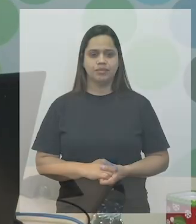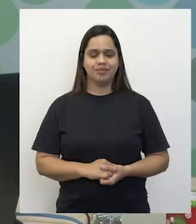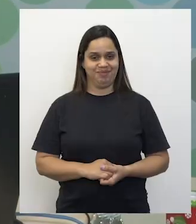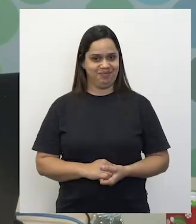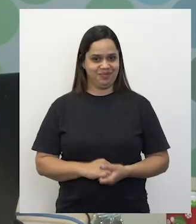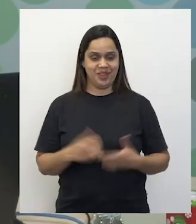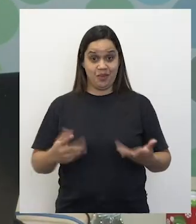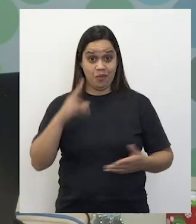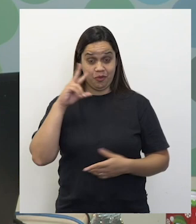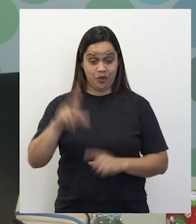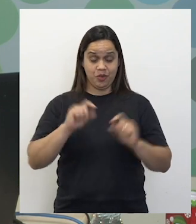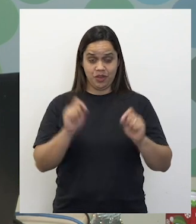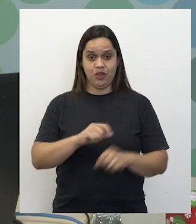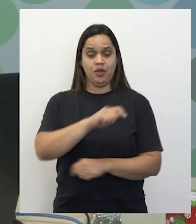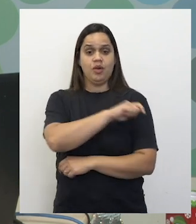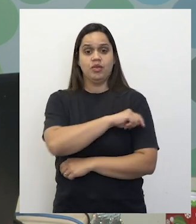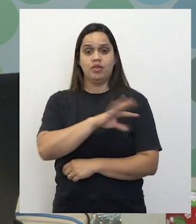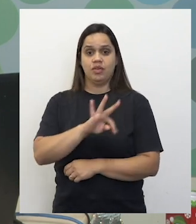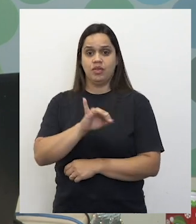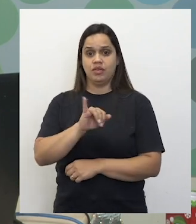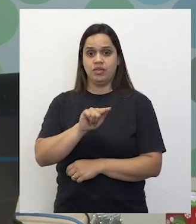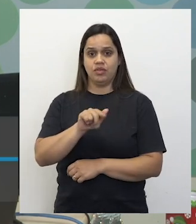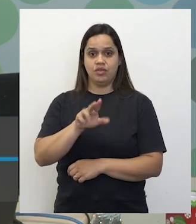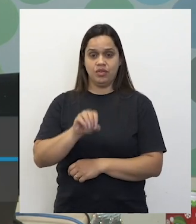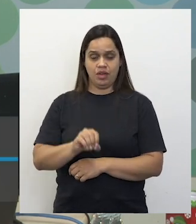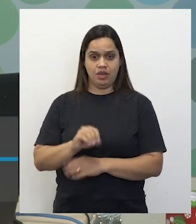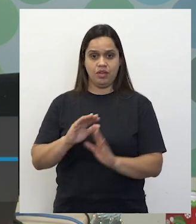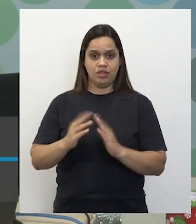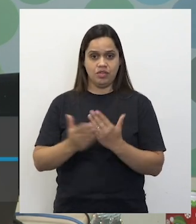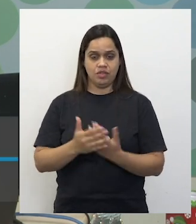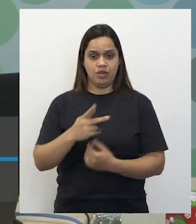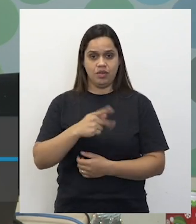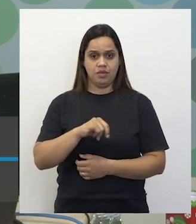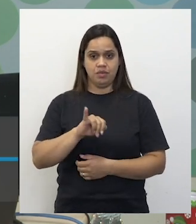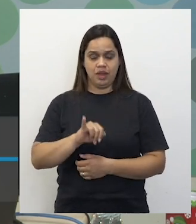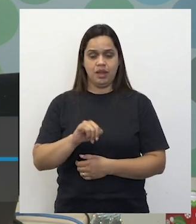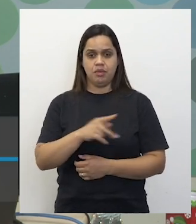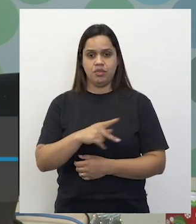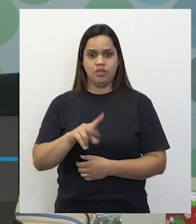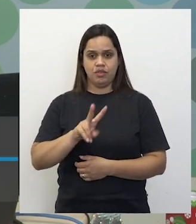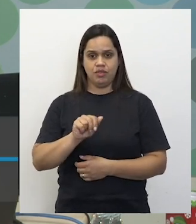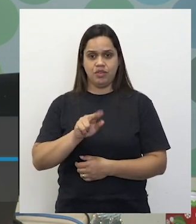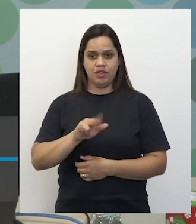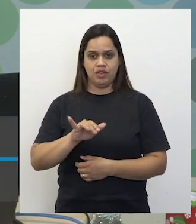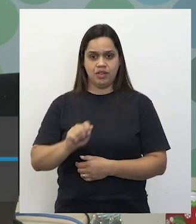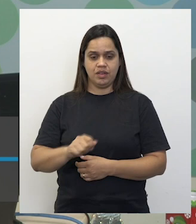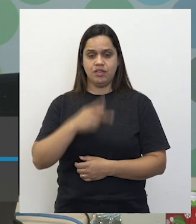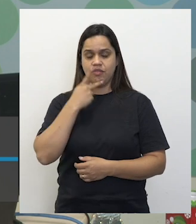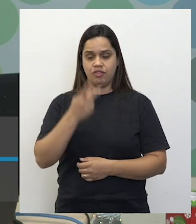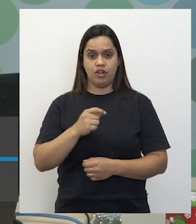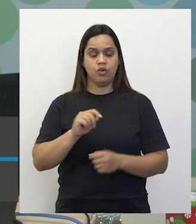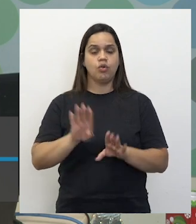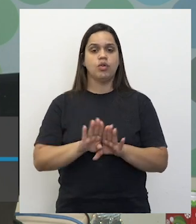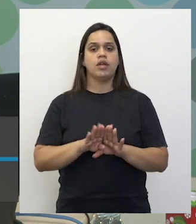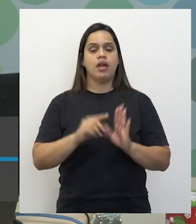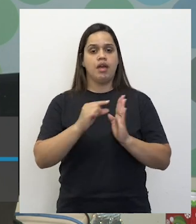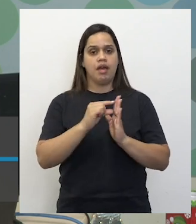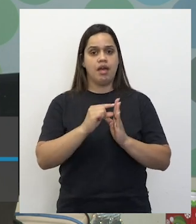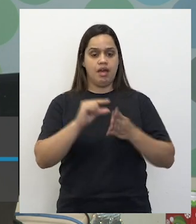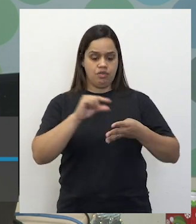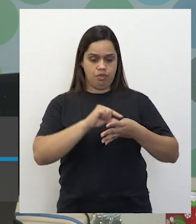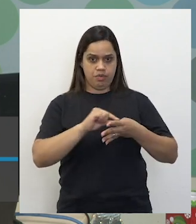Olha só, o Tiago, da PEI, a professora Vânia, ele falou sobre versos.